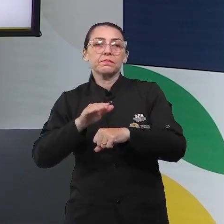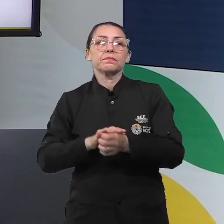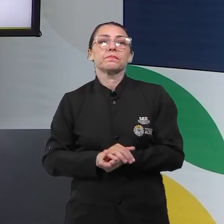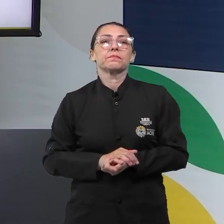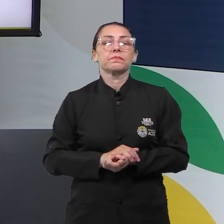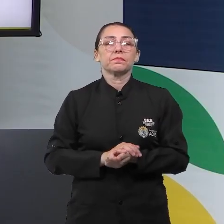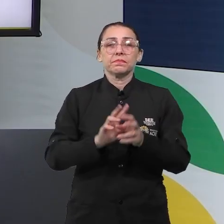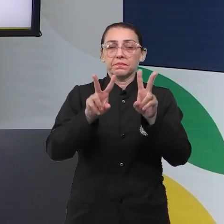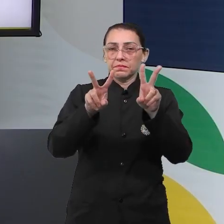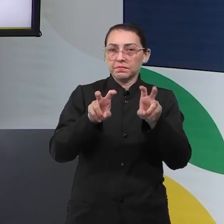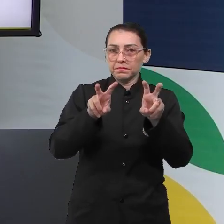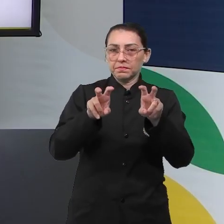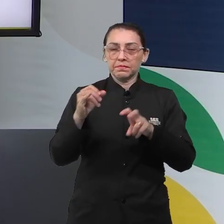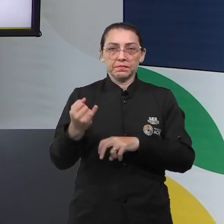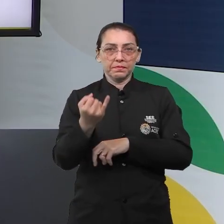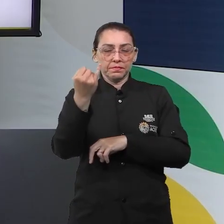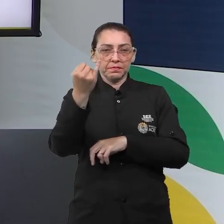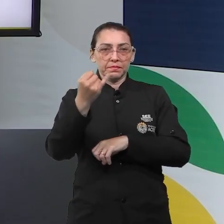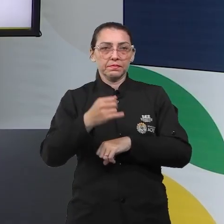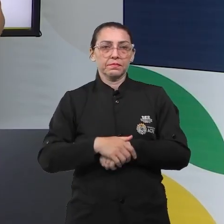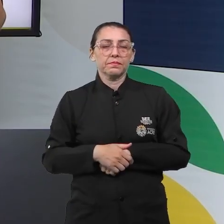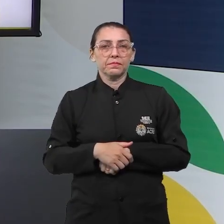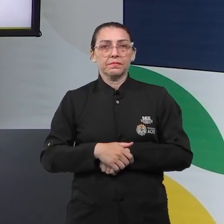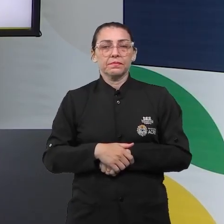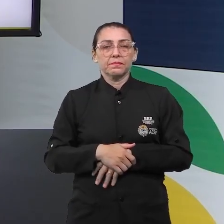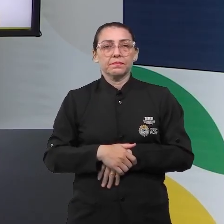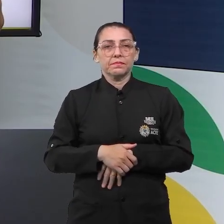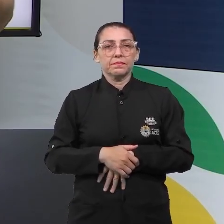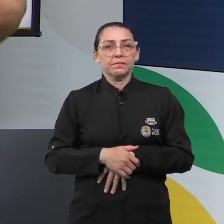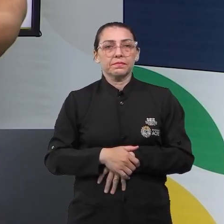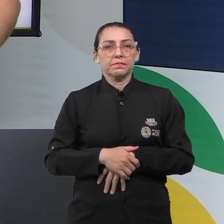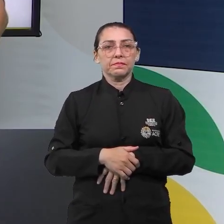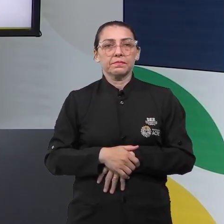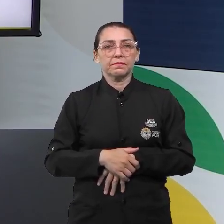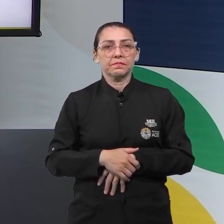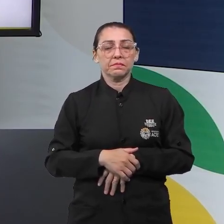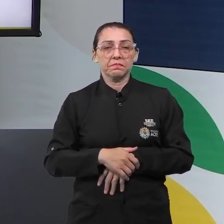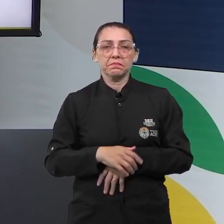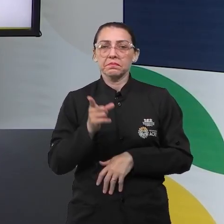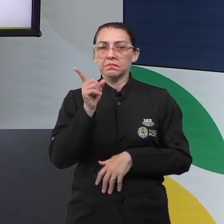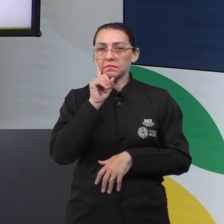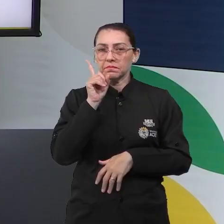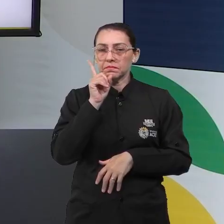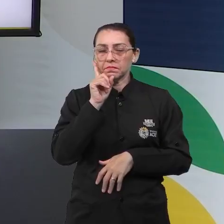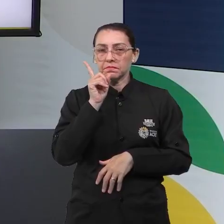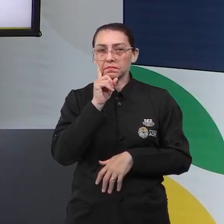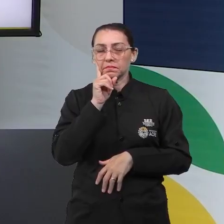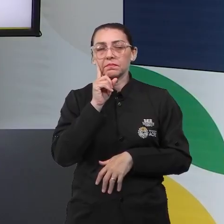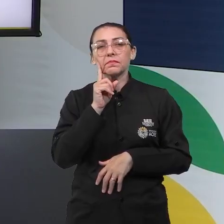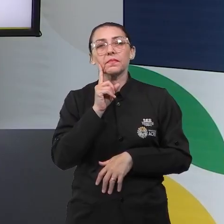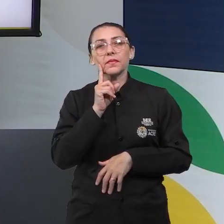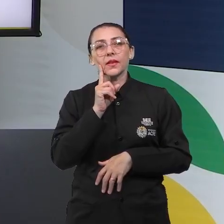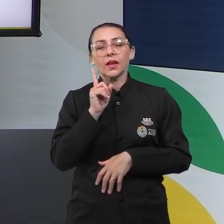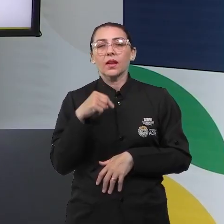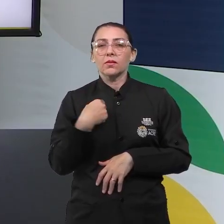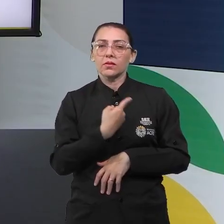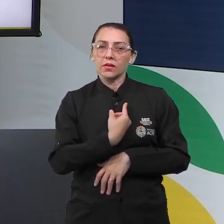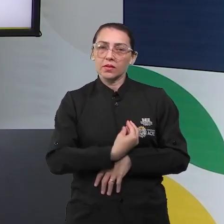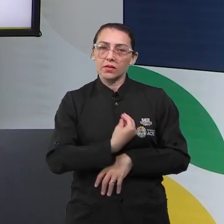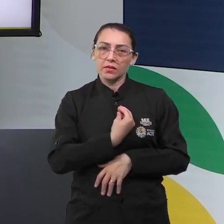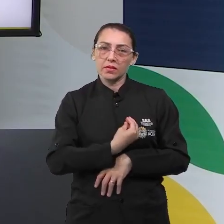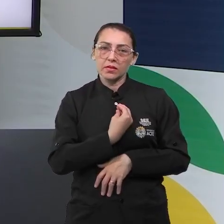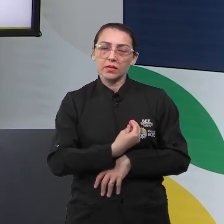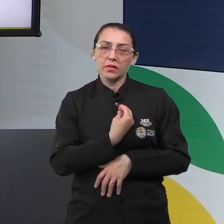esse tema que é muito importante, que é muito comum ao nosso dia a dia, a qual nós convivemos,